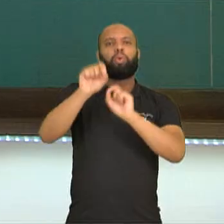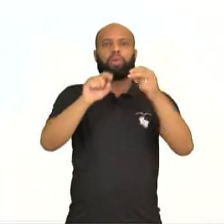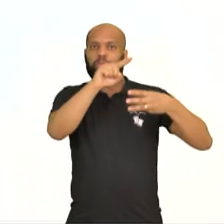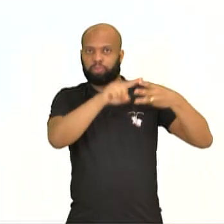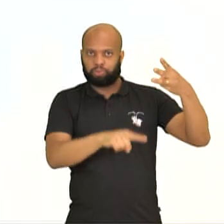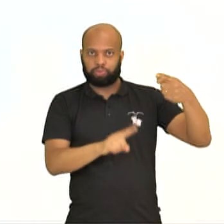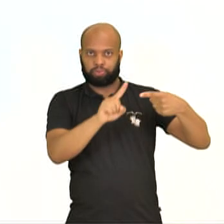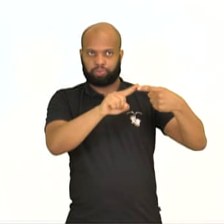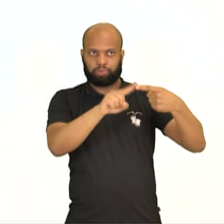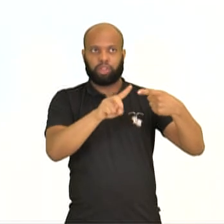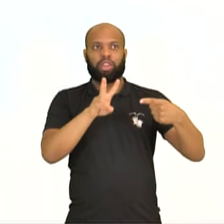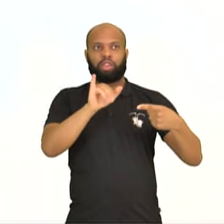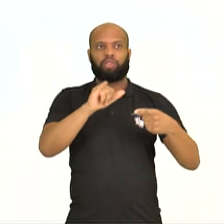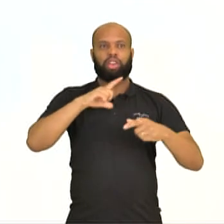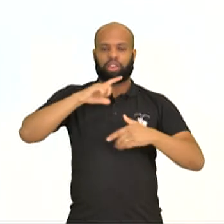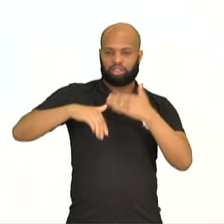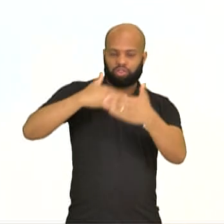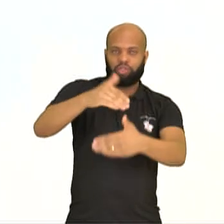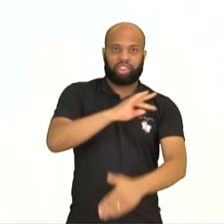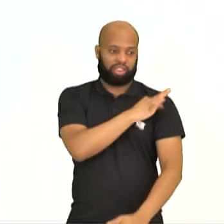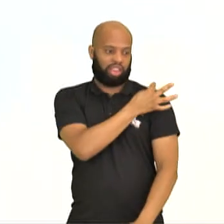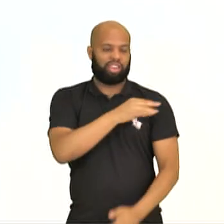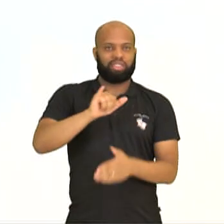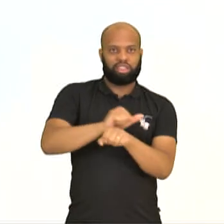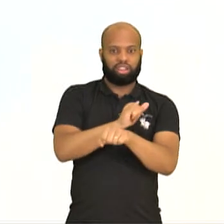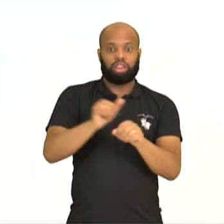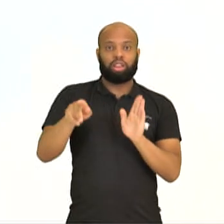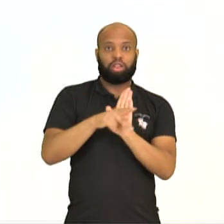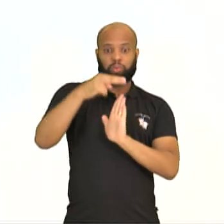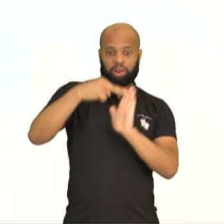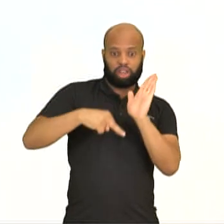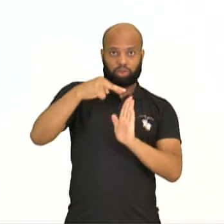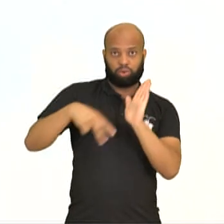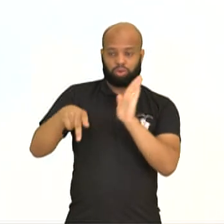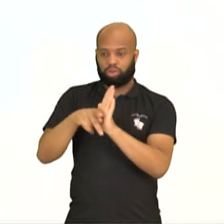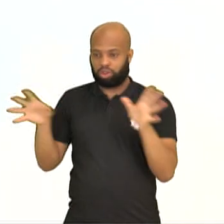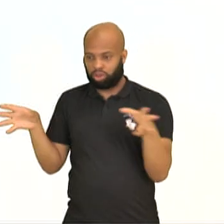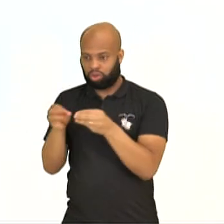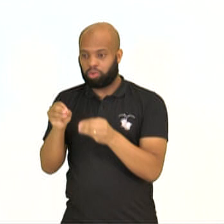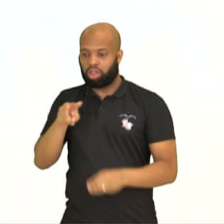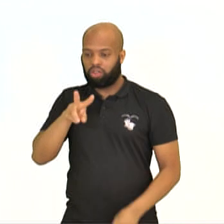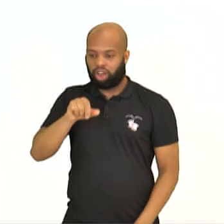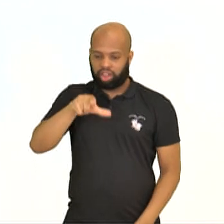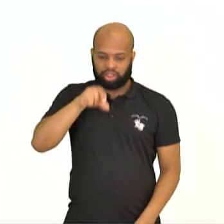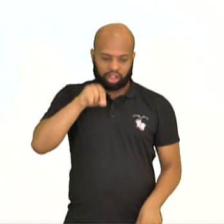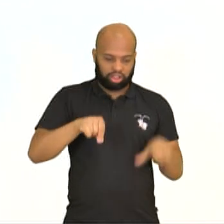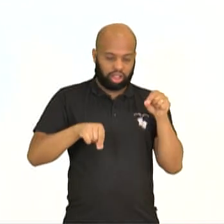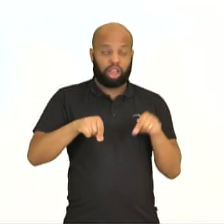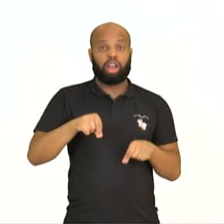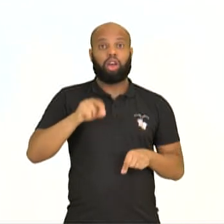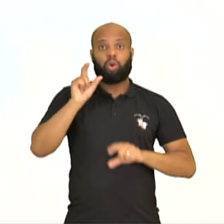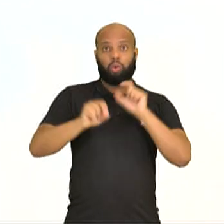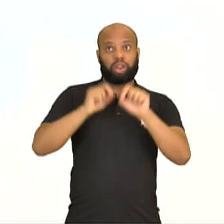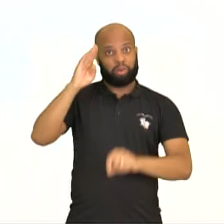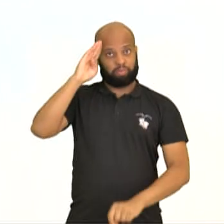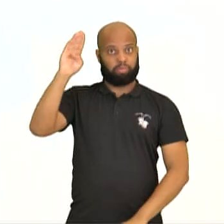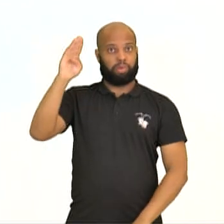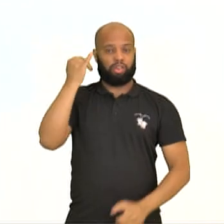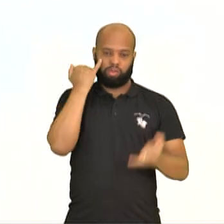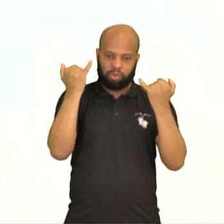partes. Observem, vamos desenvolver técnicas de leitura de resumos, selecionando as principais informações de um